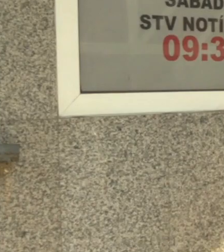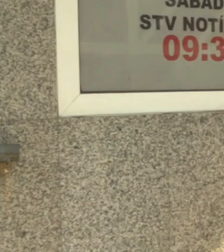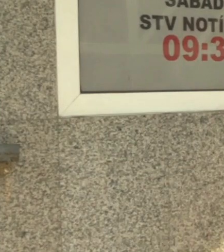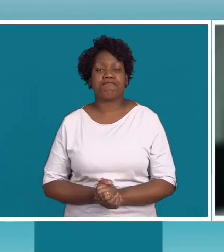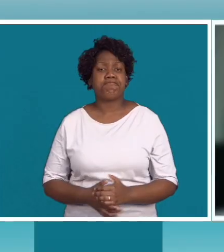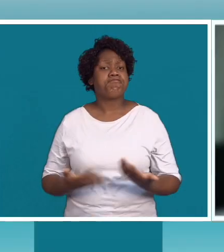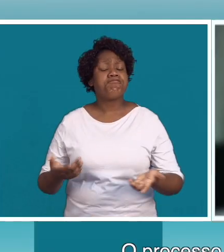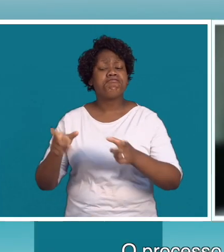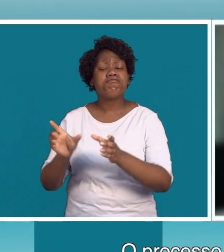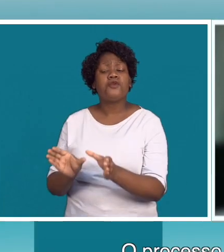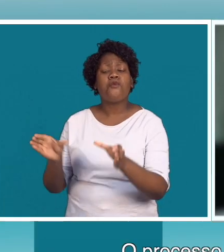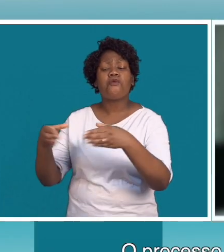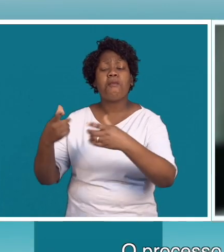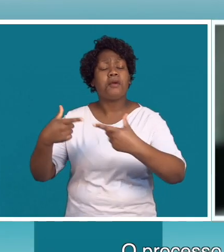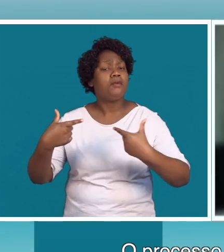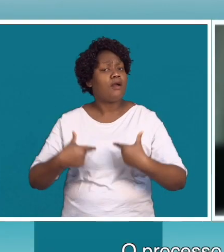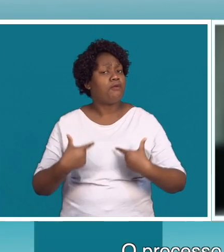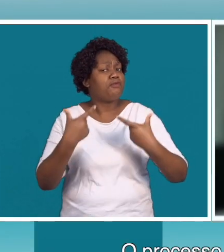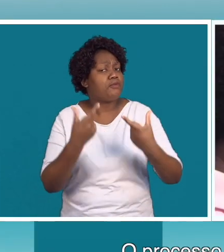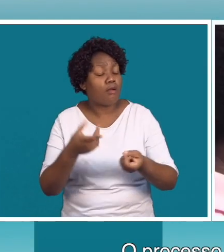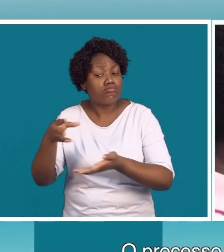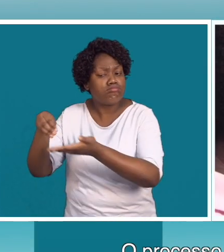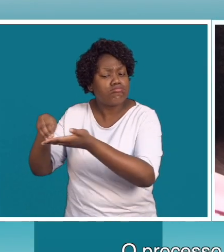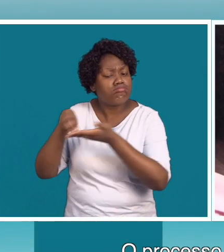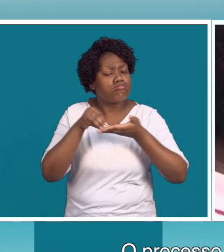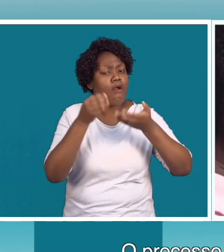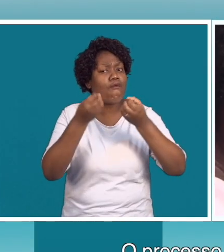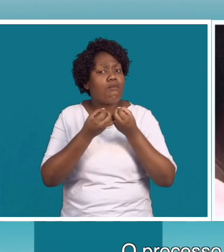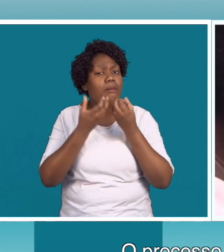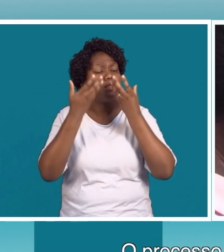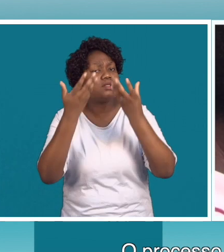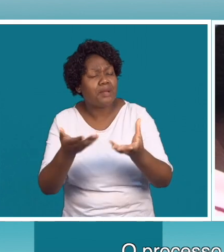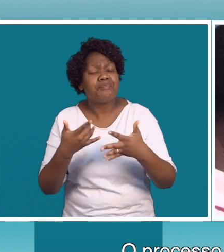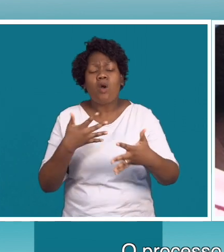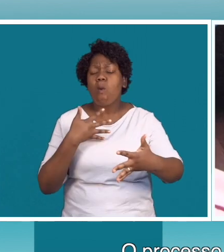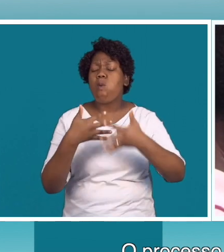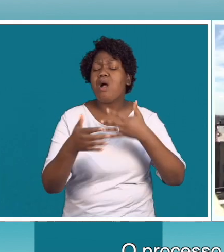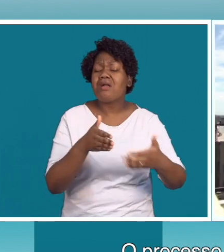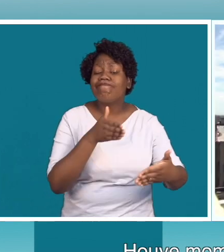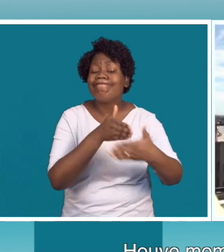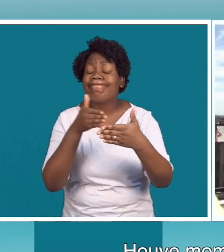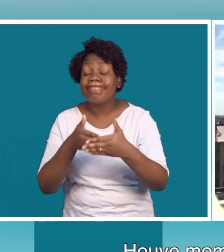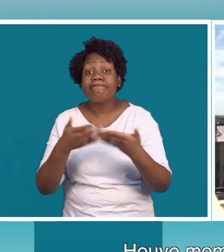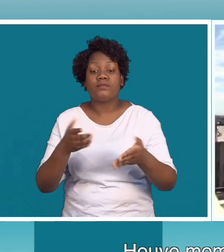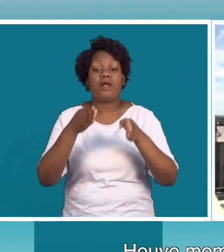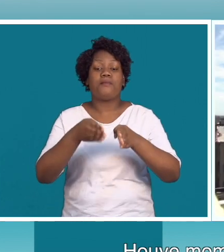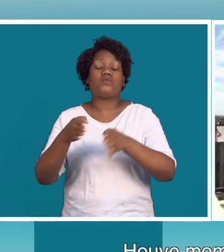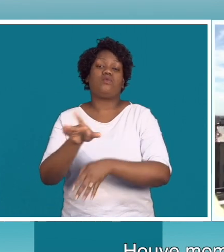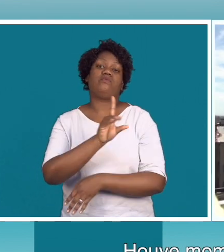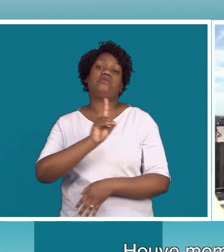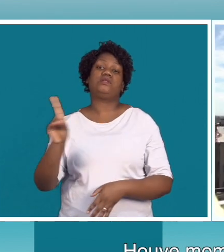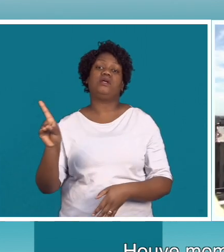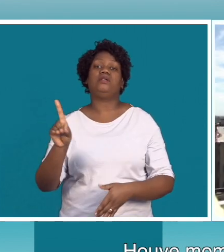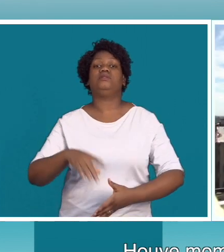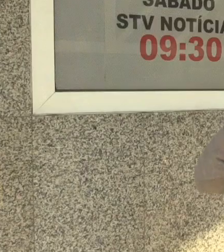surdo. O processo de criação da TV surdo nem sempre foi o coroado de êxitos. Houve momentos de total